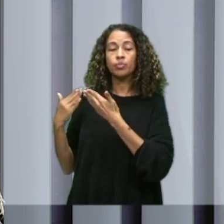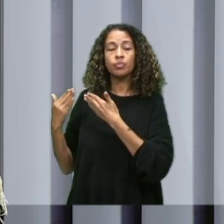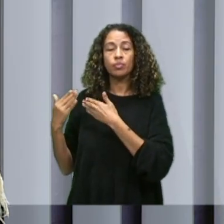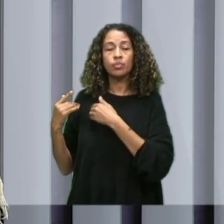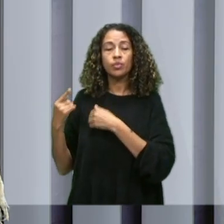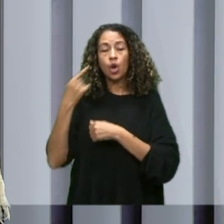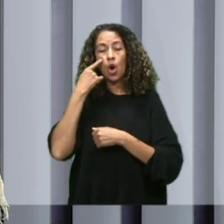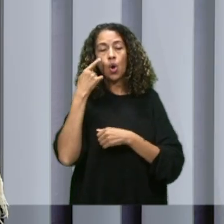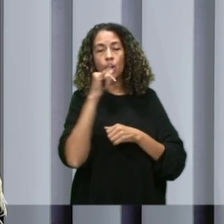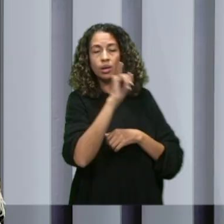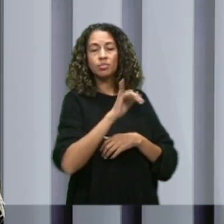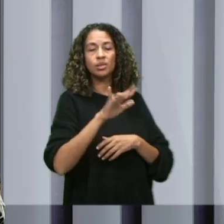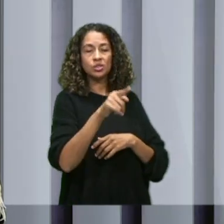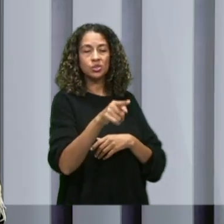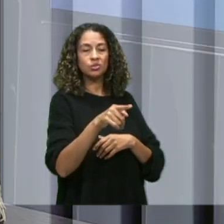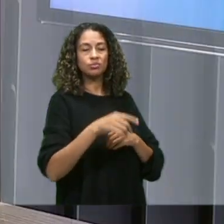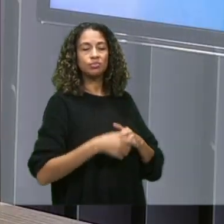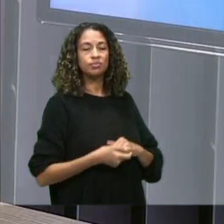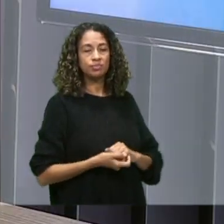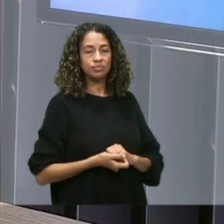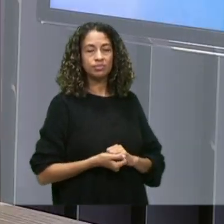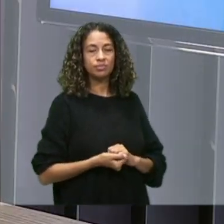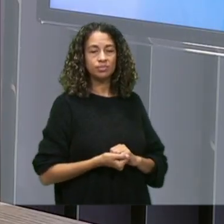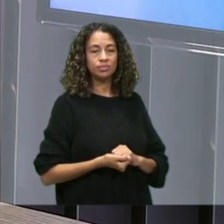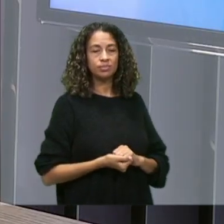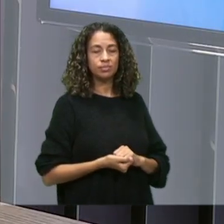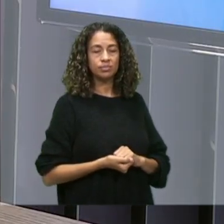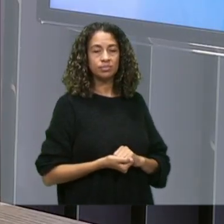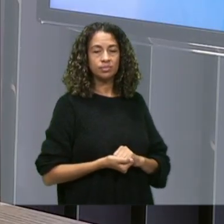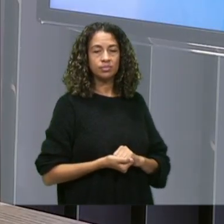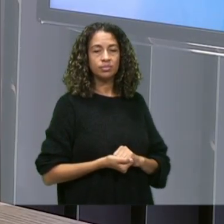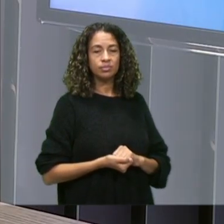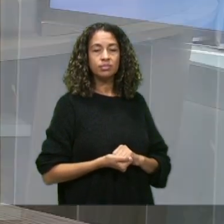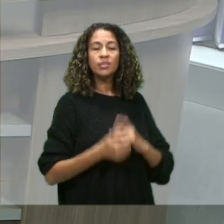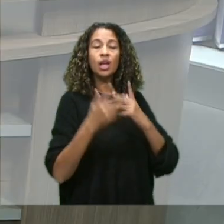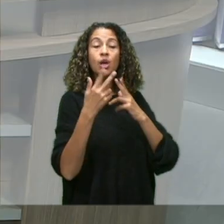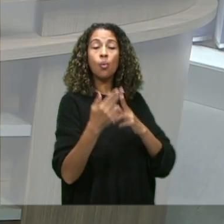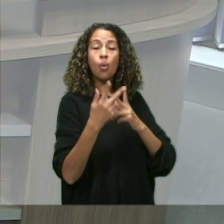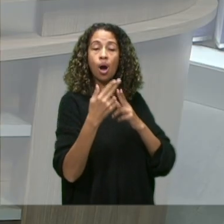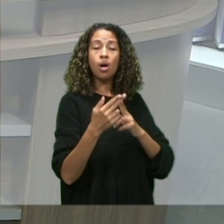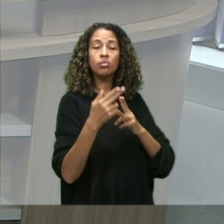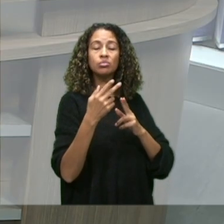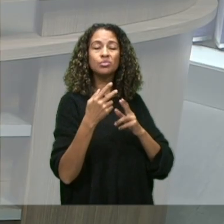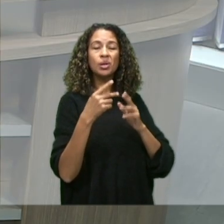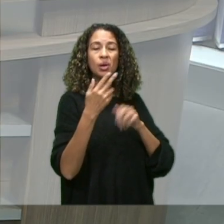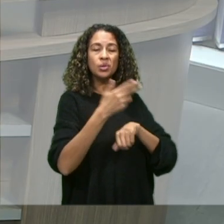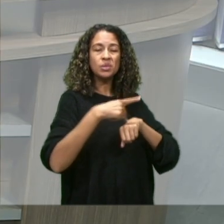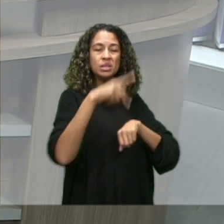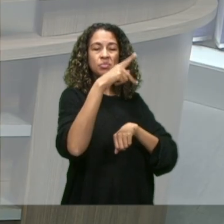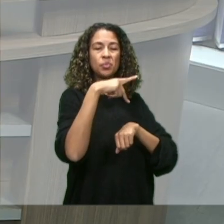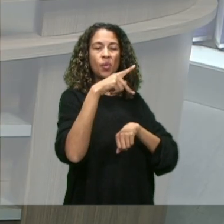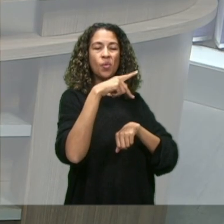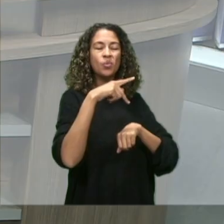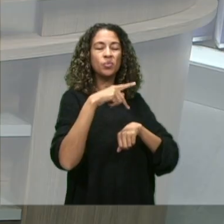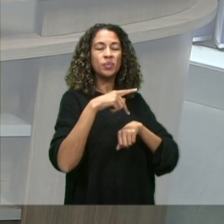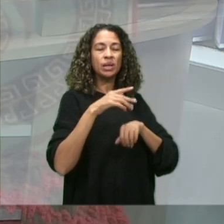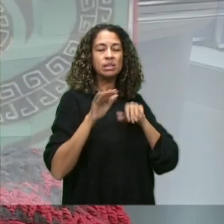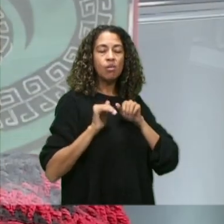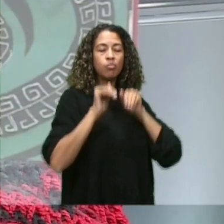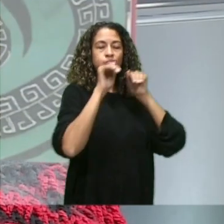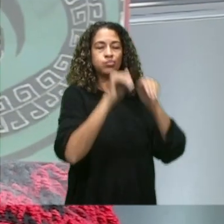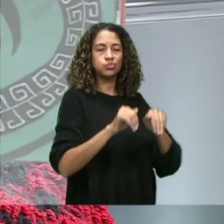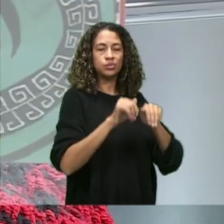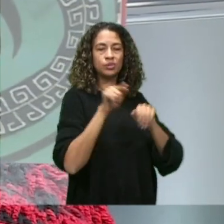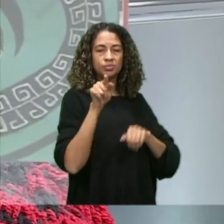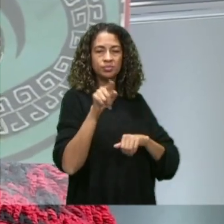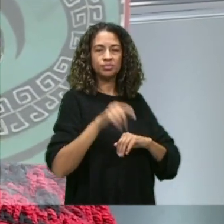Ele é muito um desenho como os desenhos dos aborígenes. Olha só.